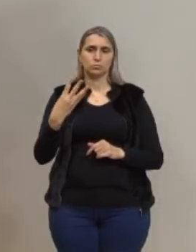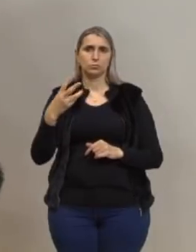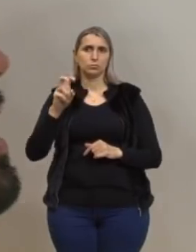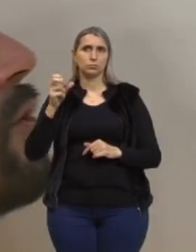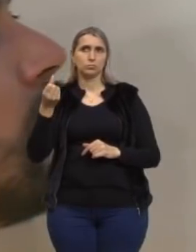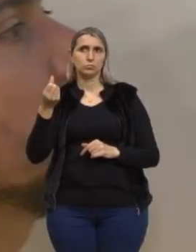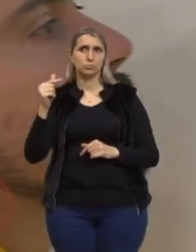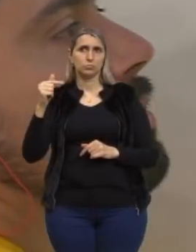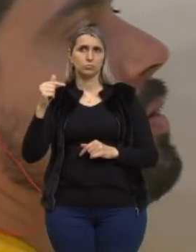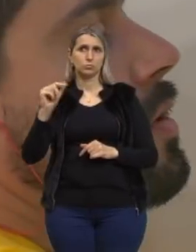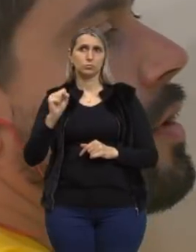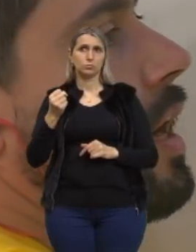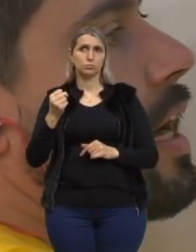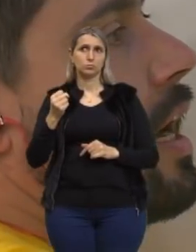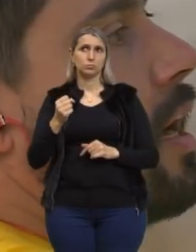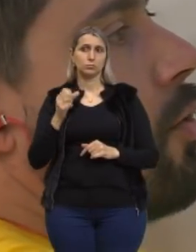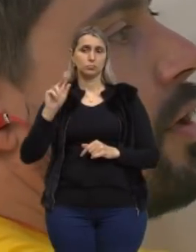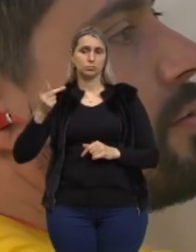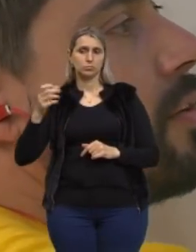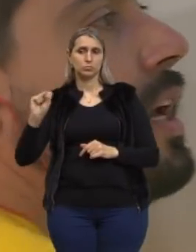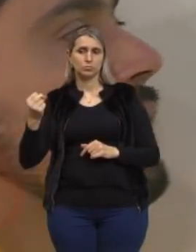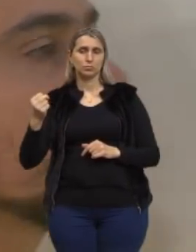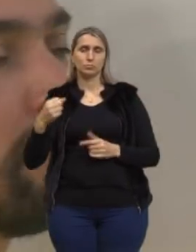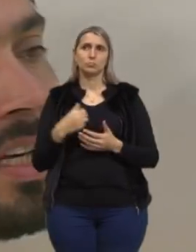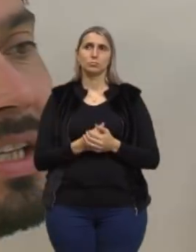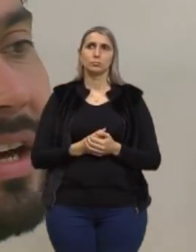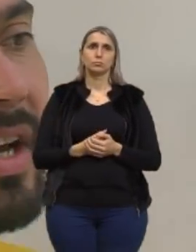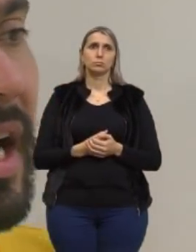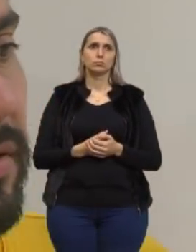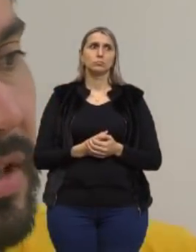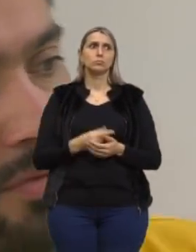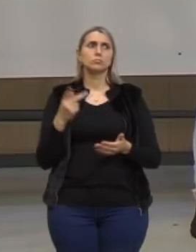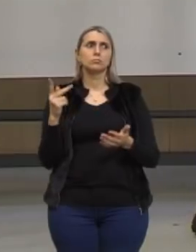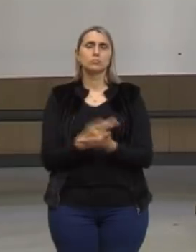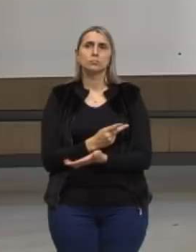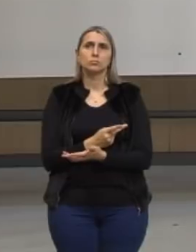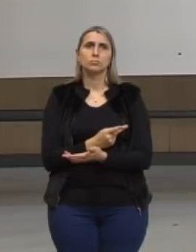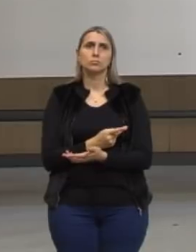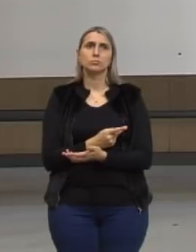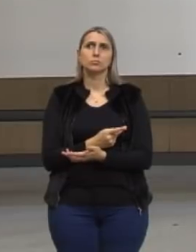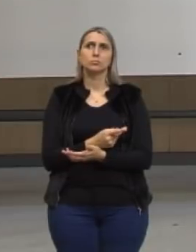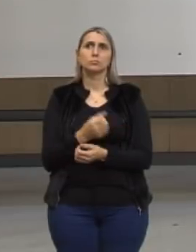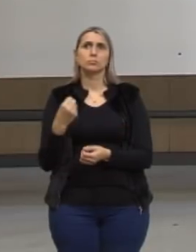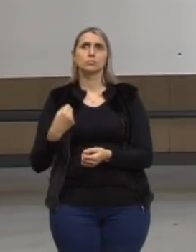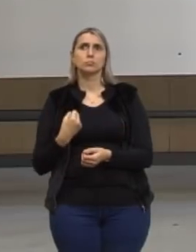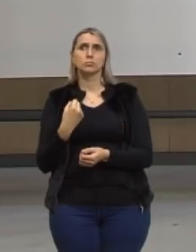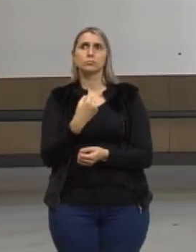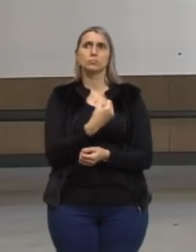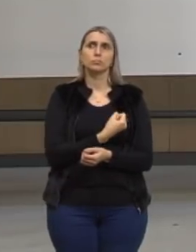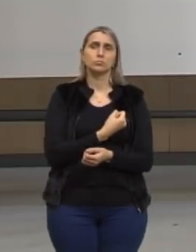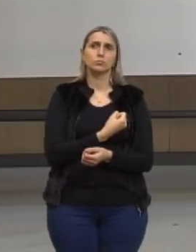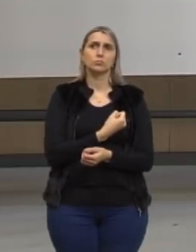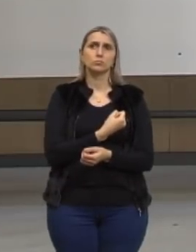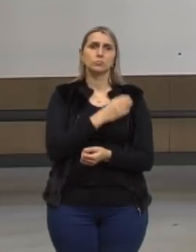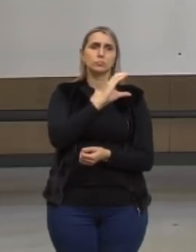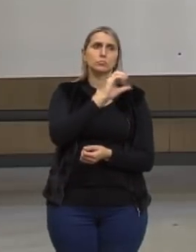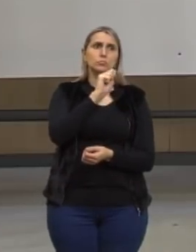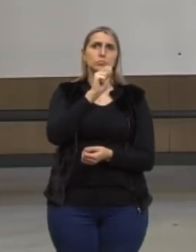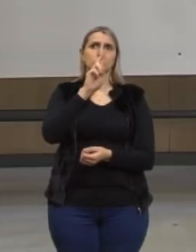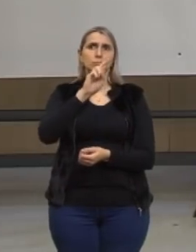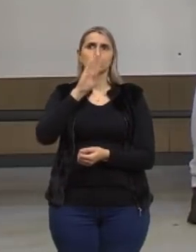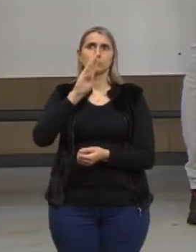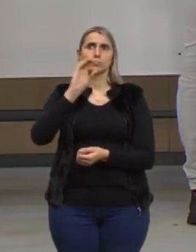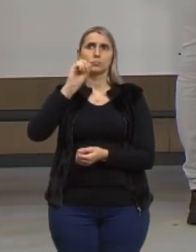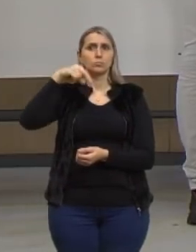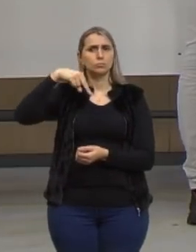3 4 5 6 7 8 h8 então o que que tava errado tá errado aqui o número de carbonos tá fazer a